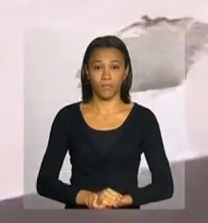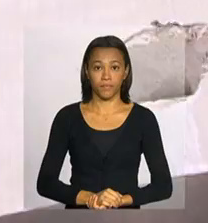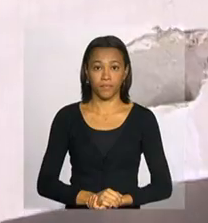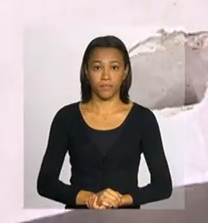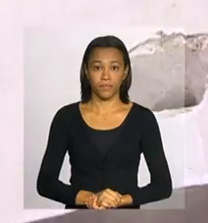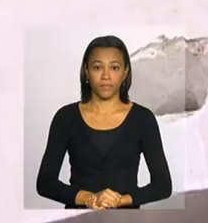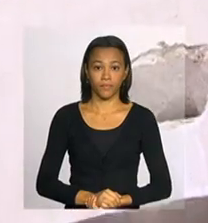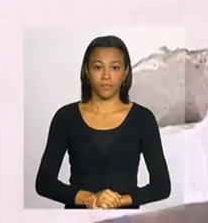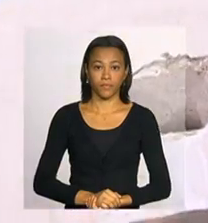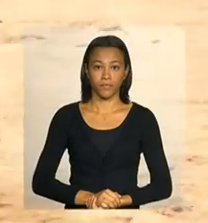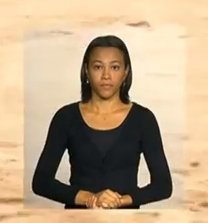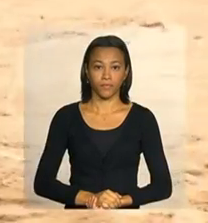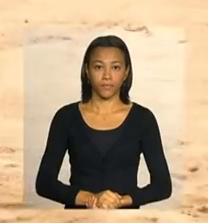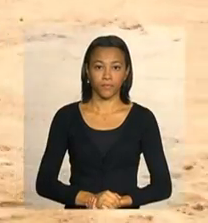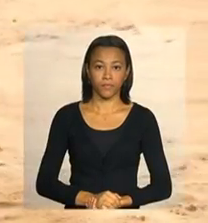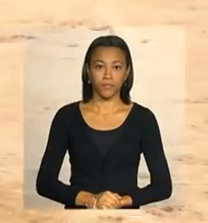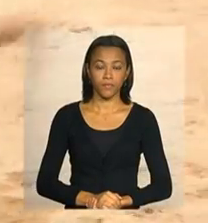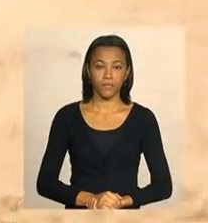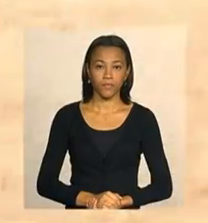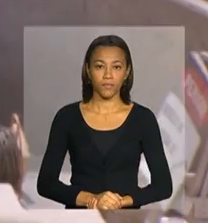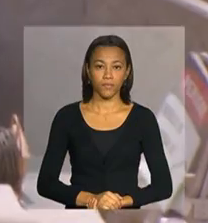Acompanhe.